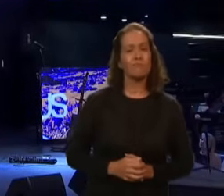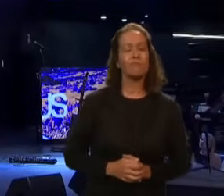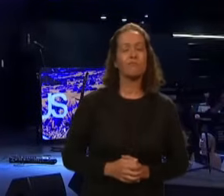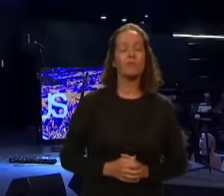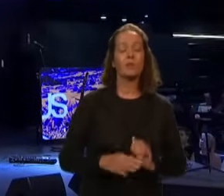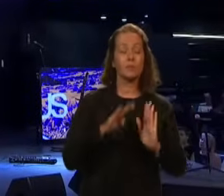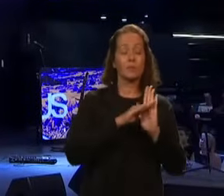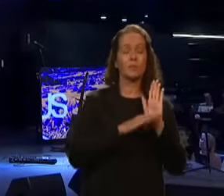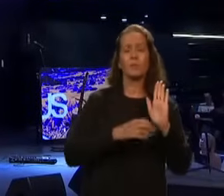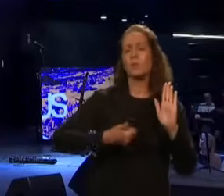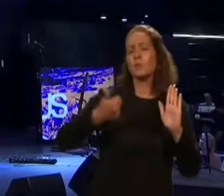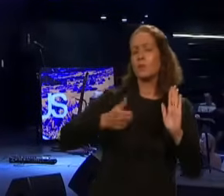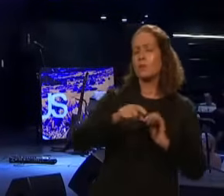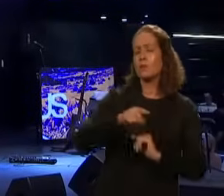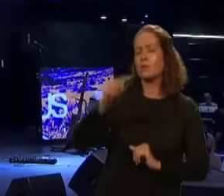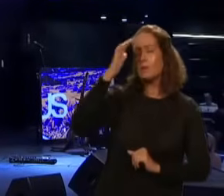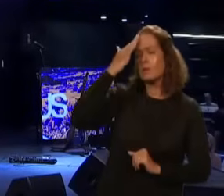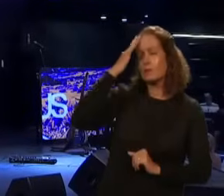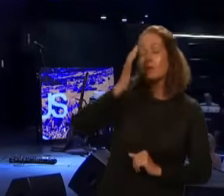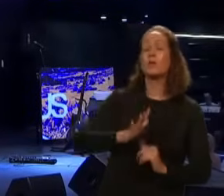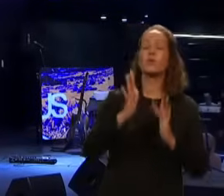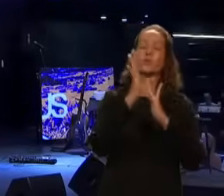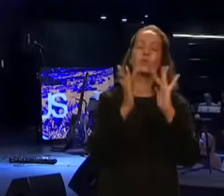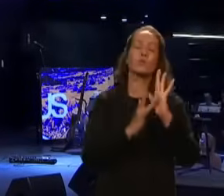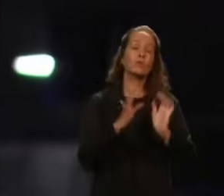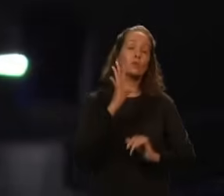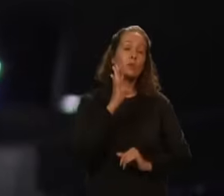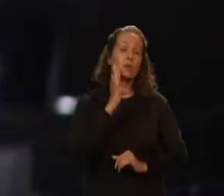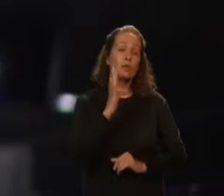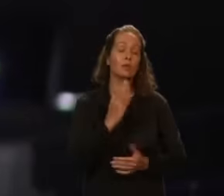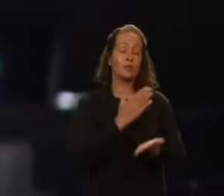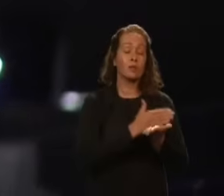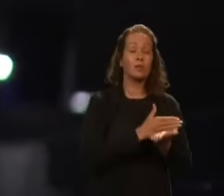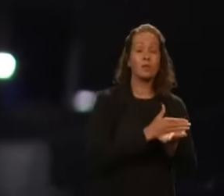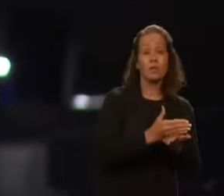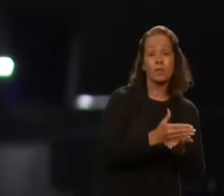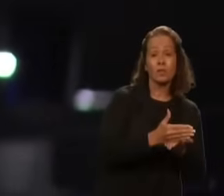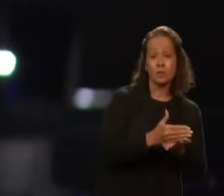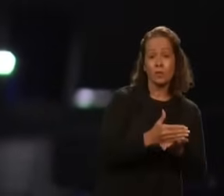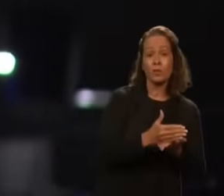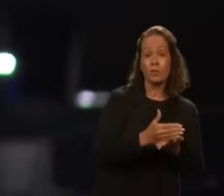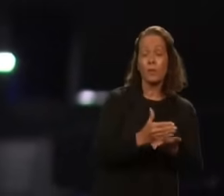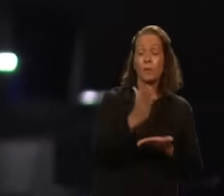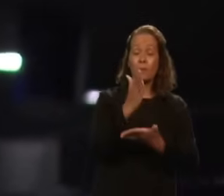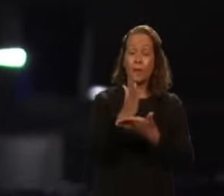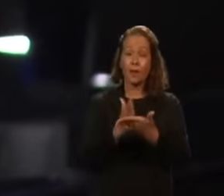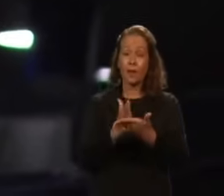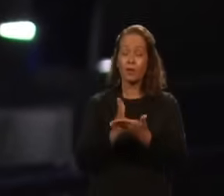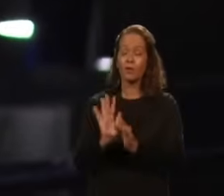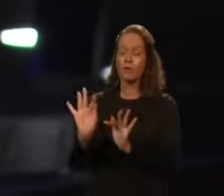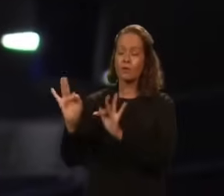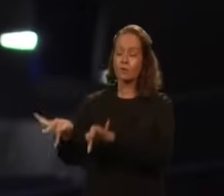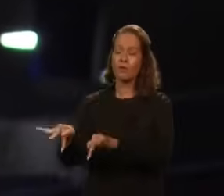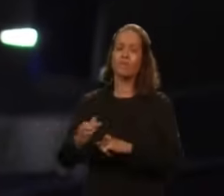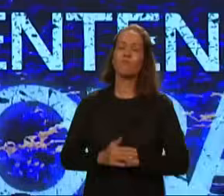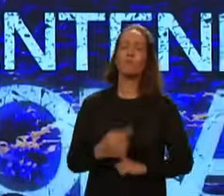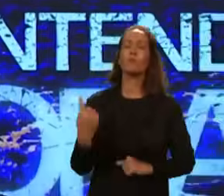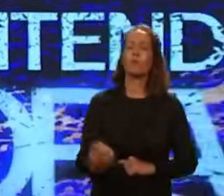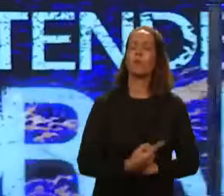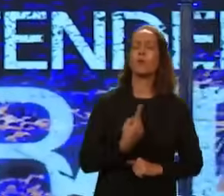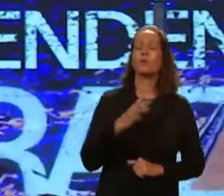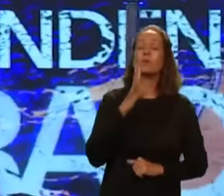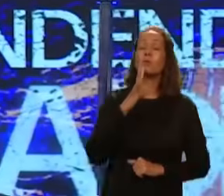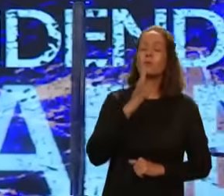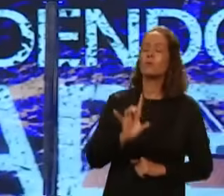Primeira coisa que você tem que entender: Jesus conhece início, meio e fim. Nós só conhecemos o agora. Ele